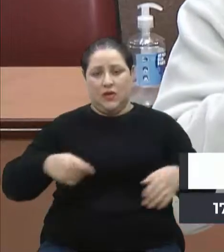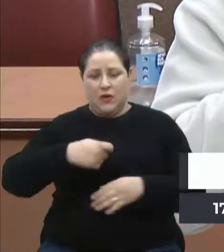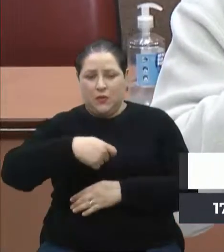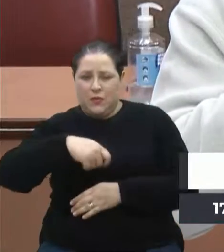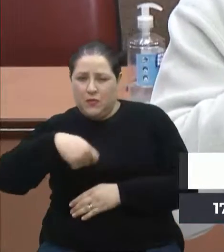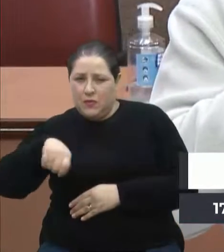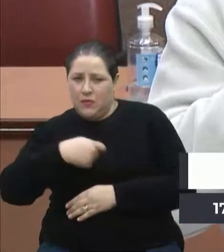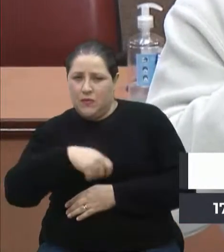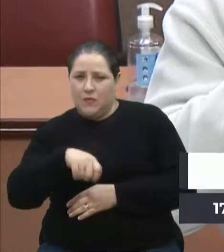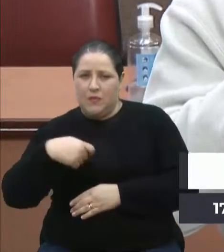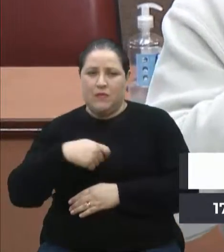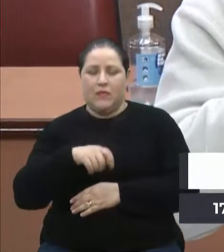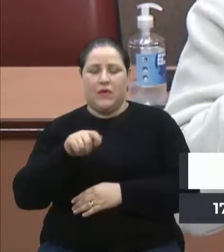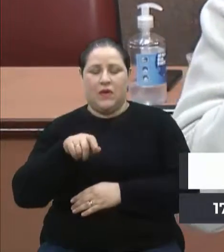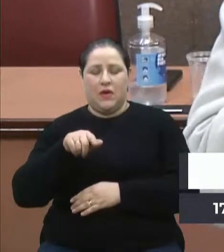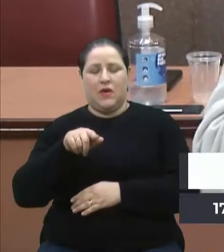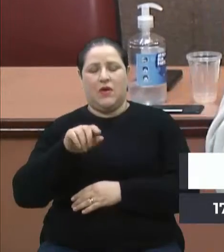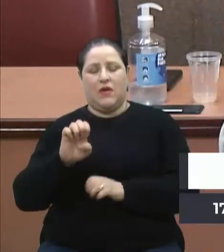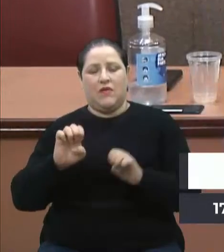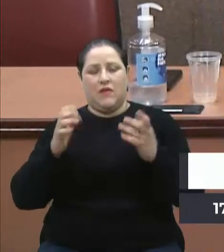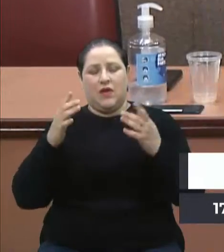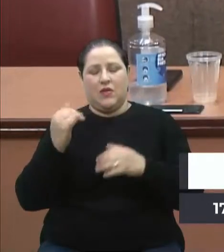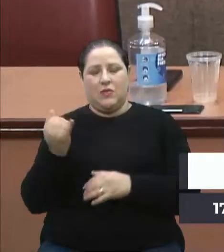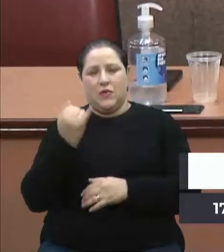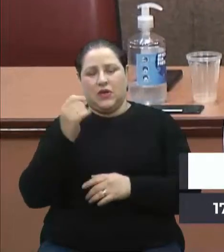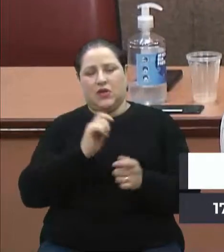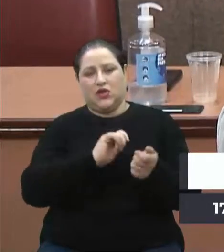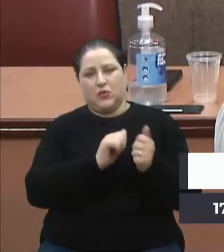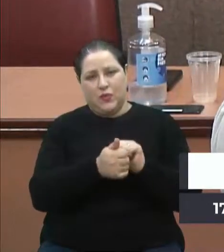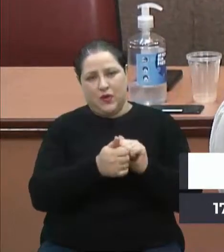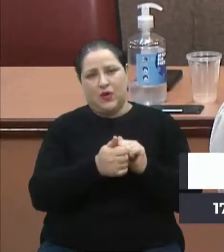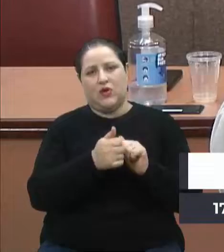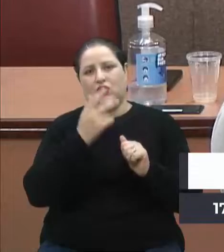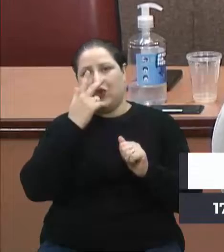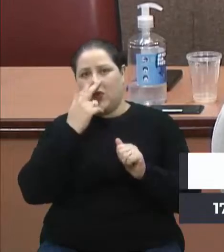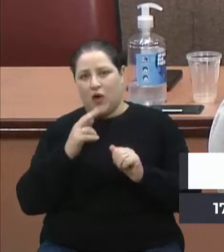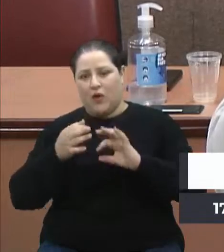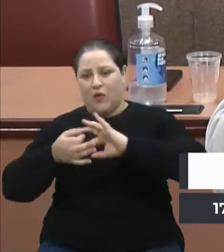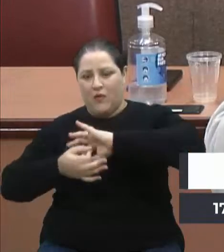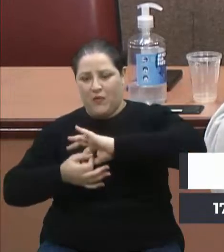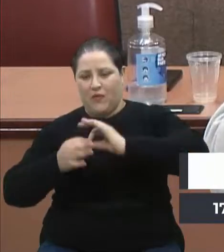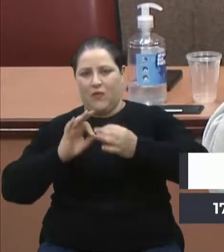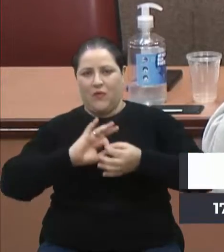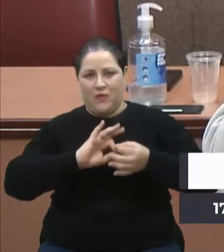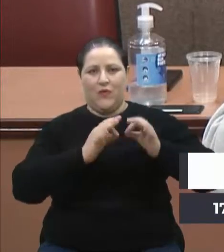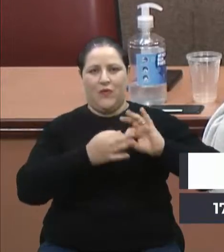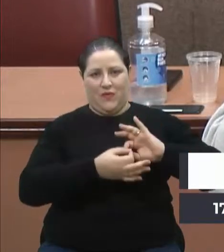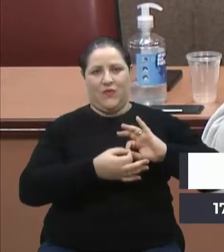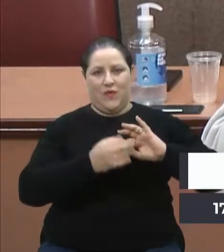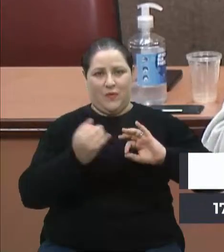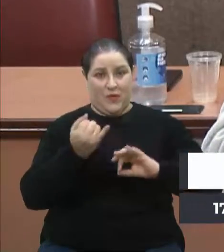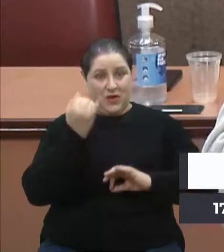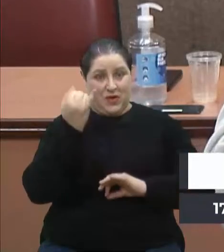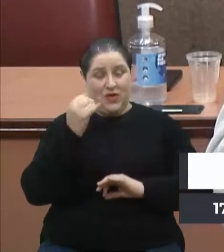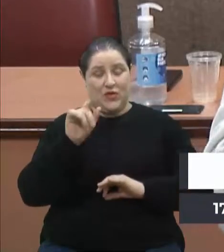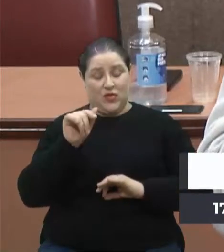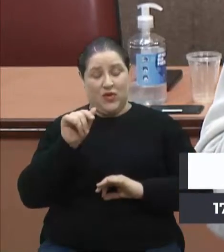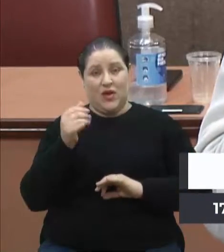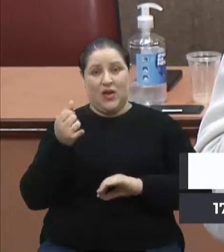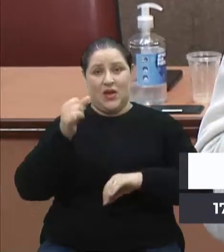importante do esporte como foi a surdolimpíada na cidade foi mobilizada foi o